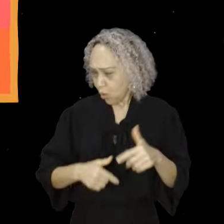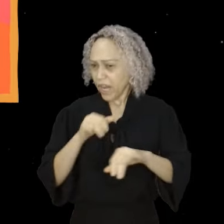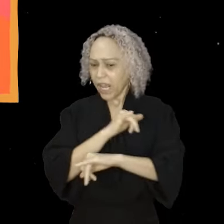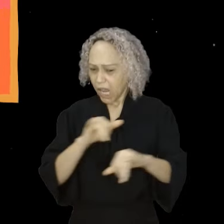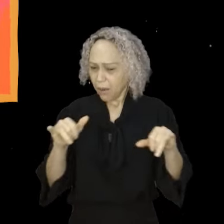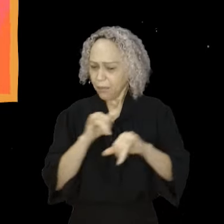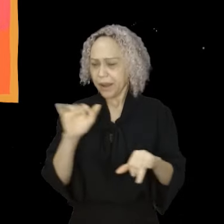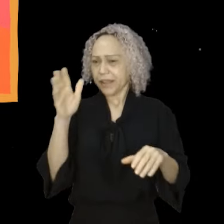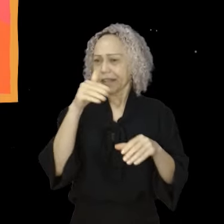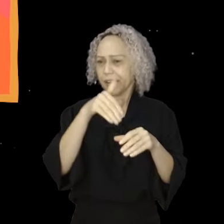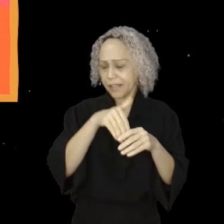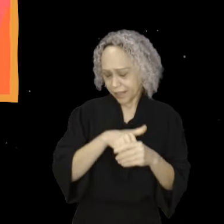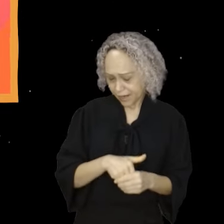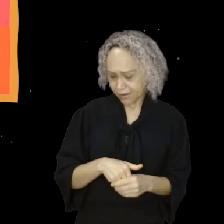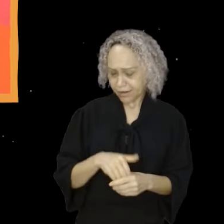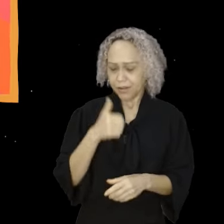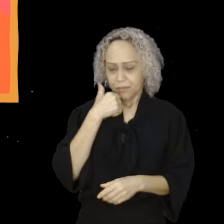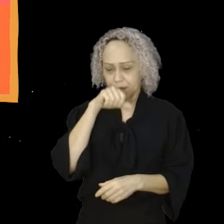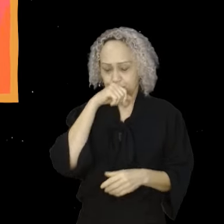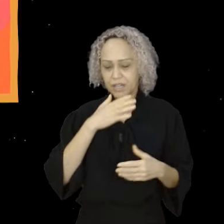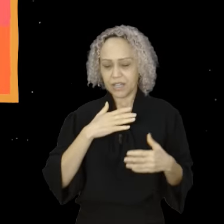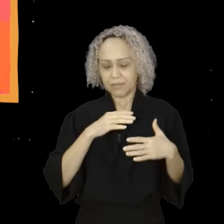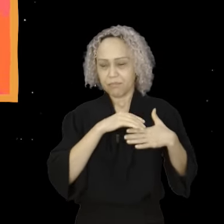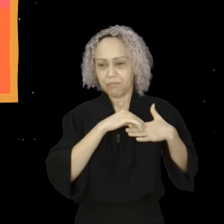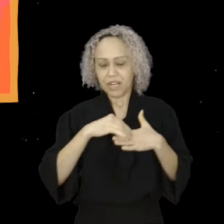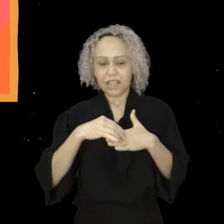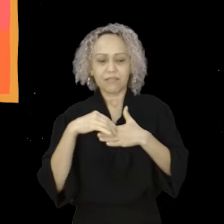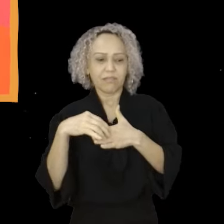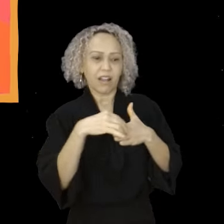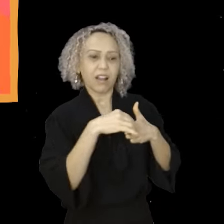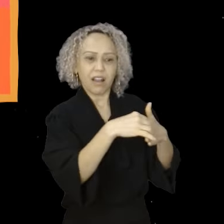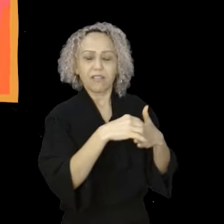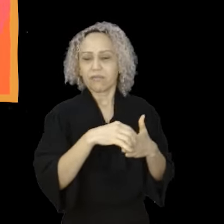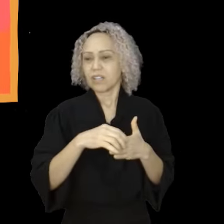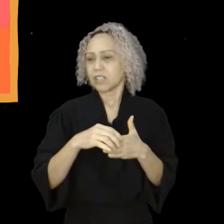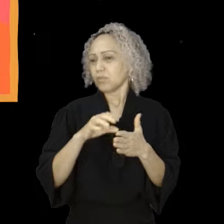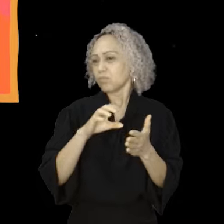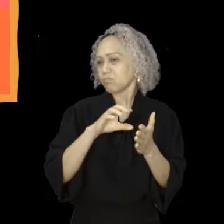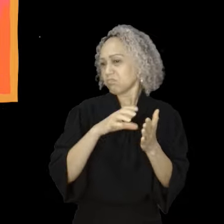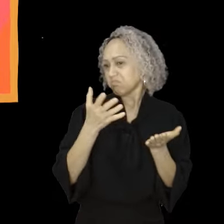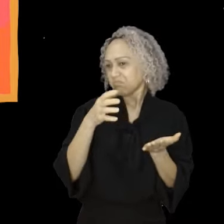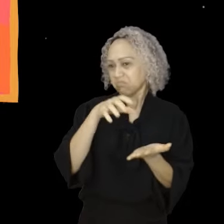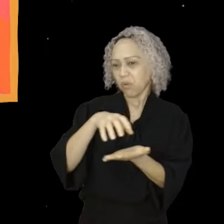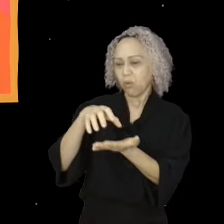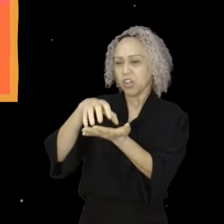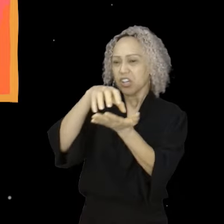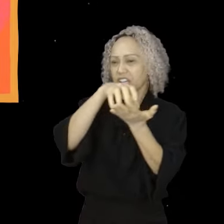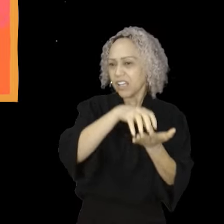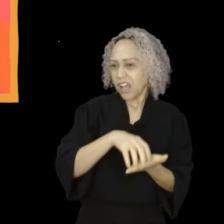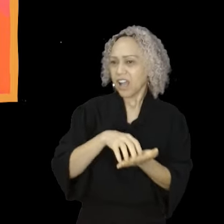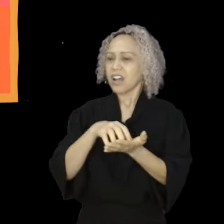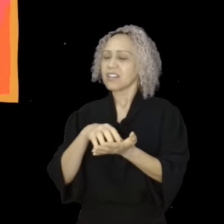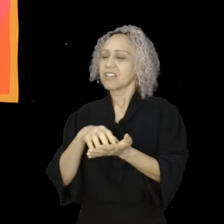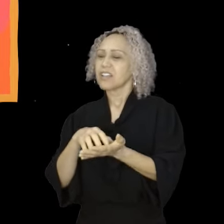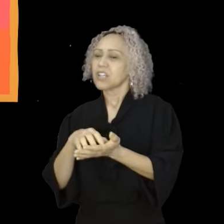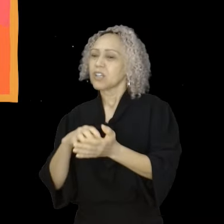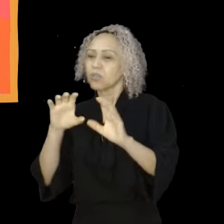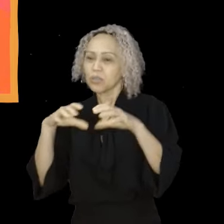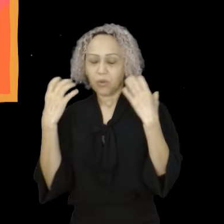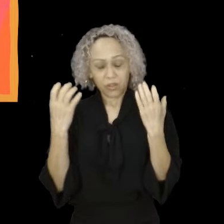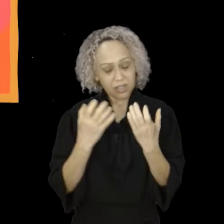levava no Diretório Nacional, ela me levava nos congressos. Então começa pela sorte de ter uma mãe que